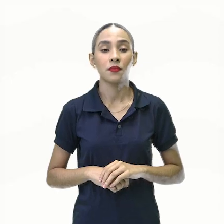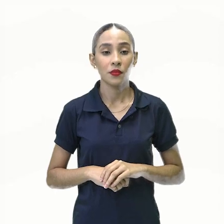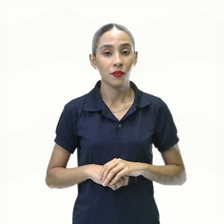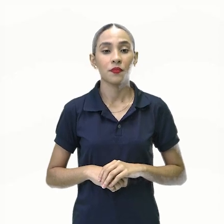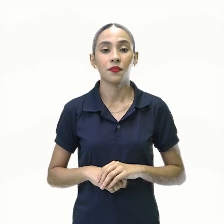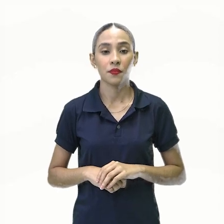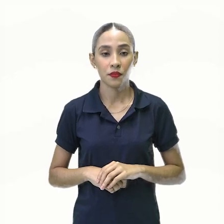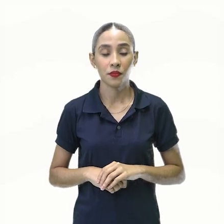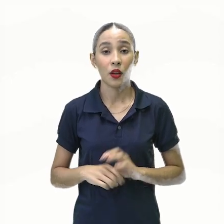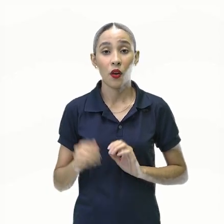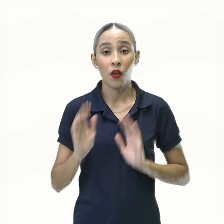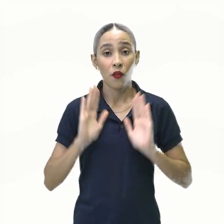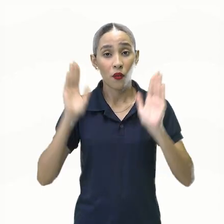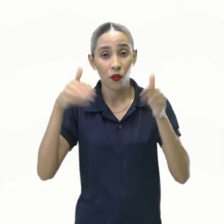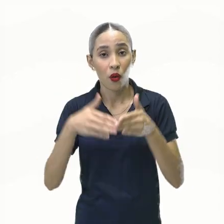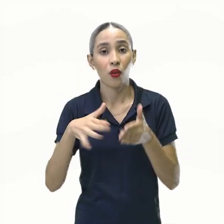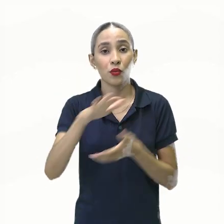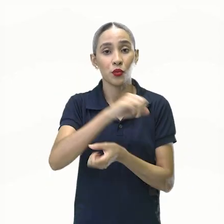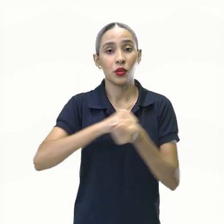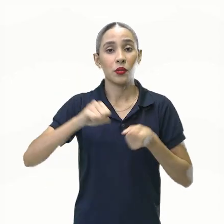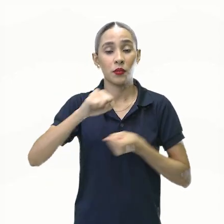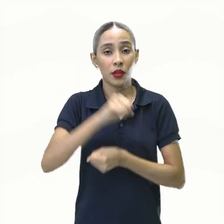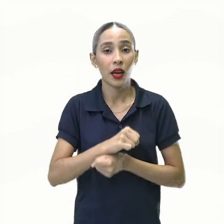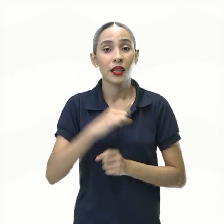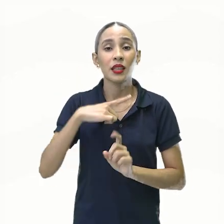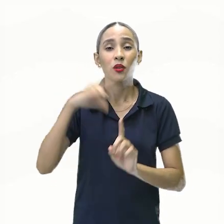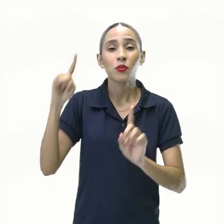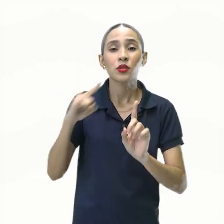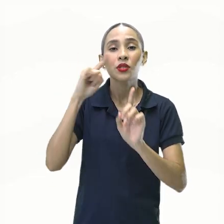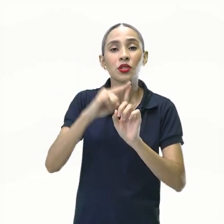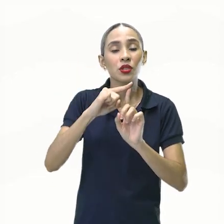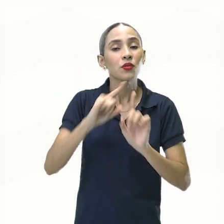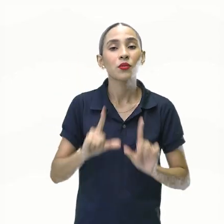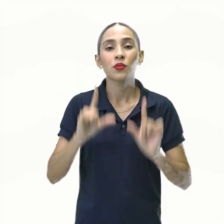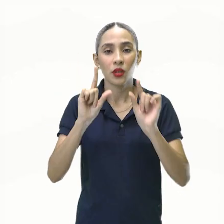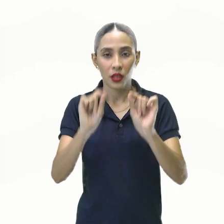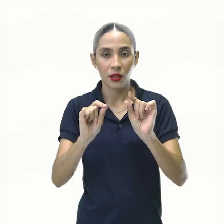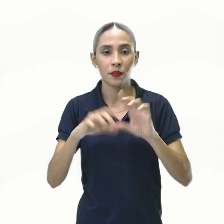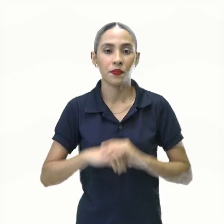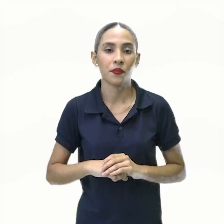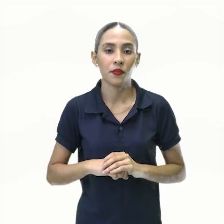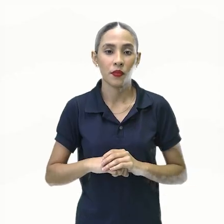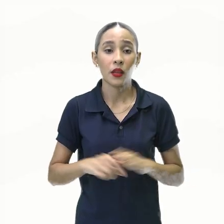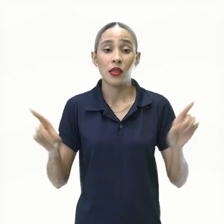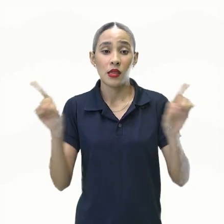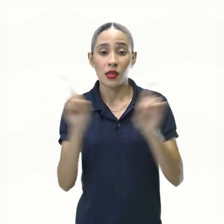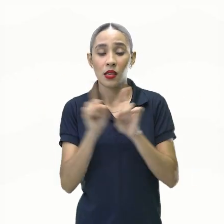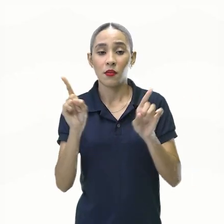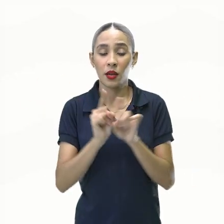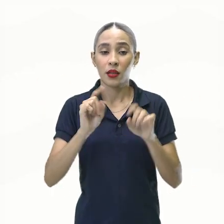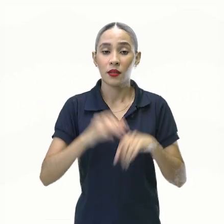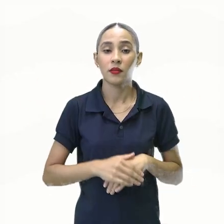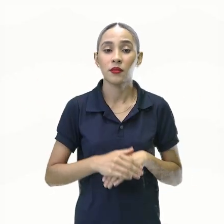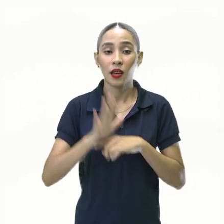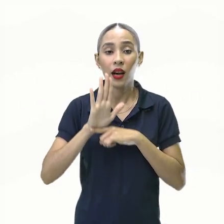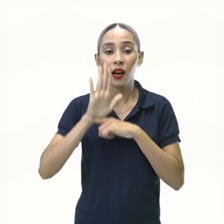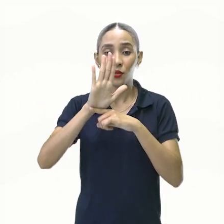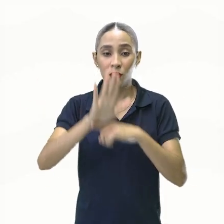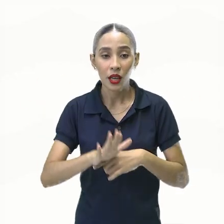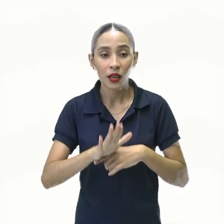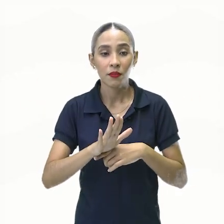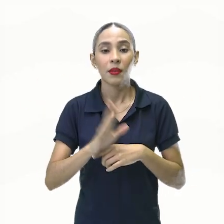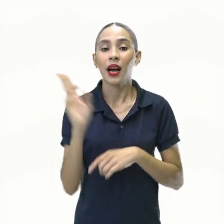da sustentabilidade, visando a sua continuidade e ainda